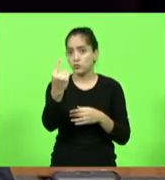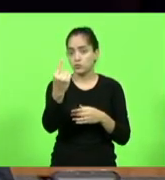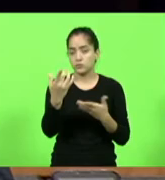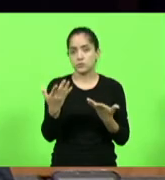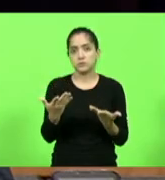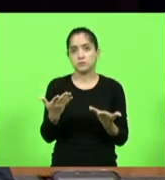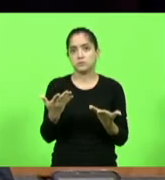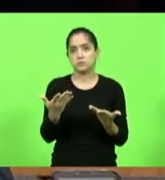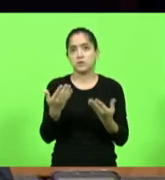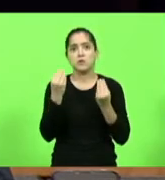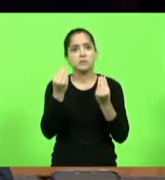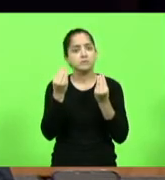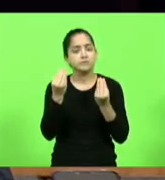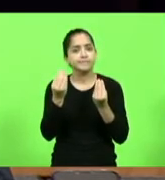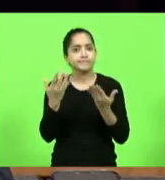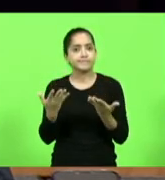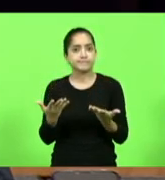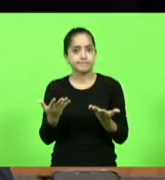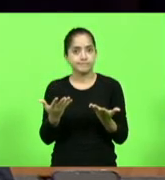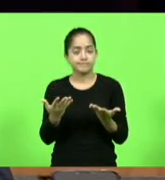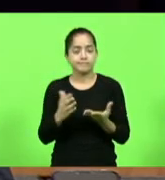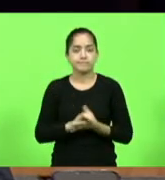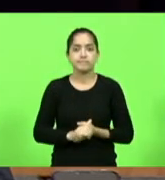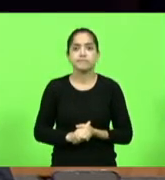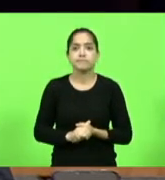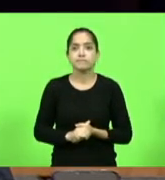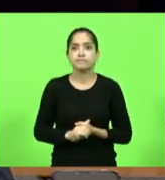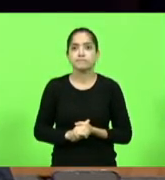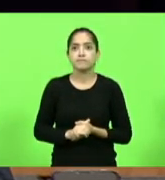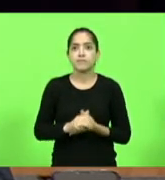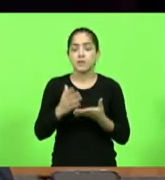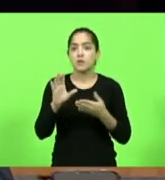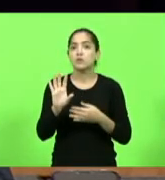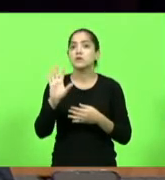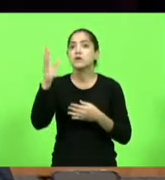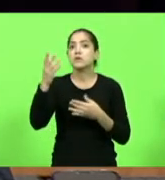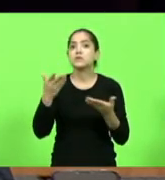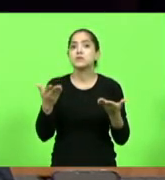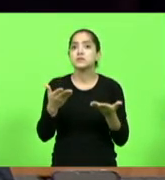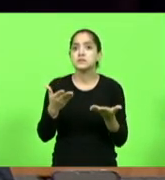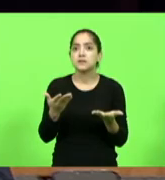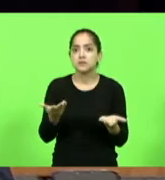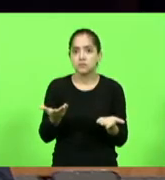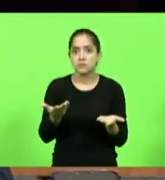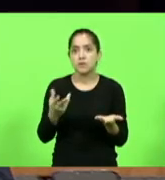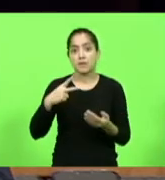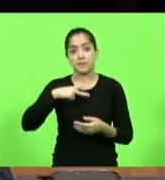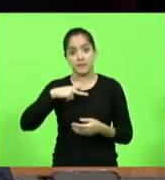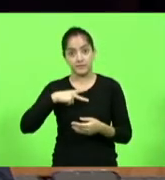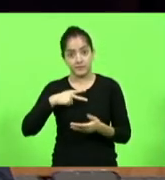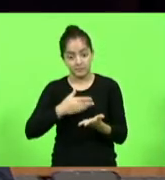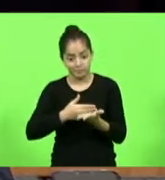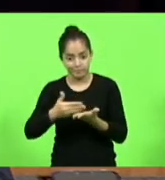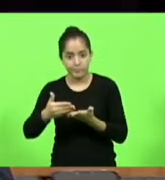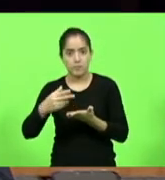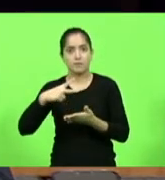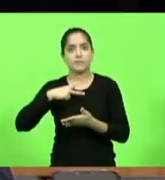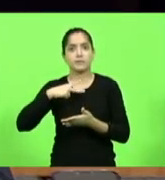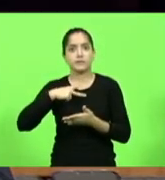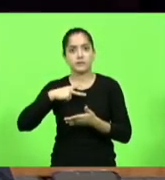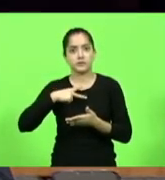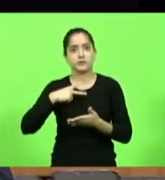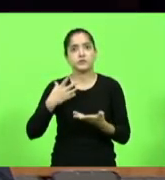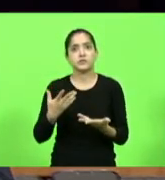Isso é um absurdo. O que está acontecendo? Depois privatizam, deputado Milton,